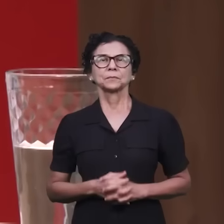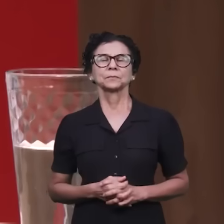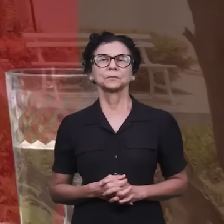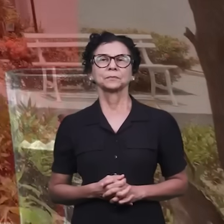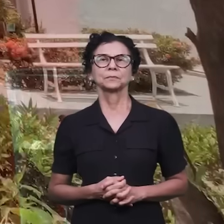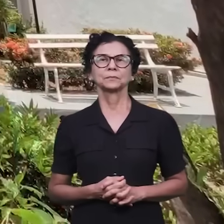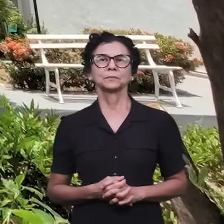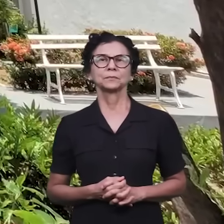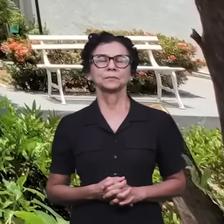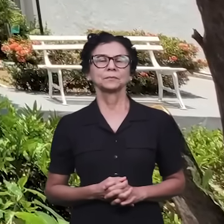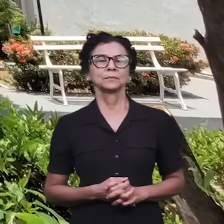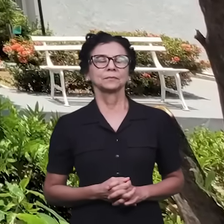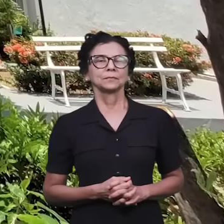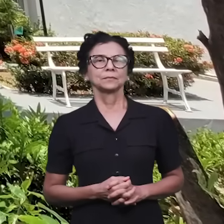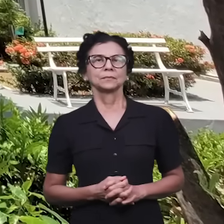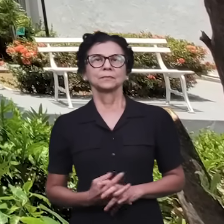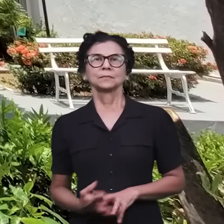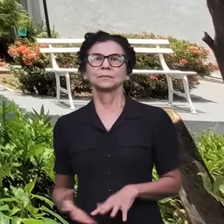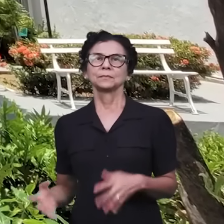Senhor a todos.